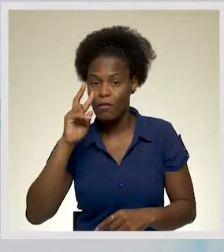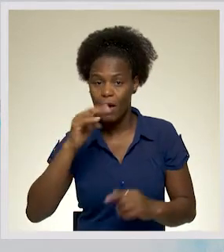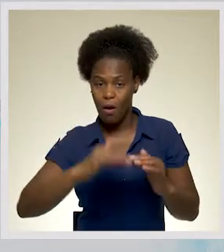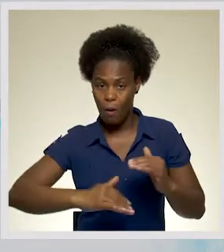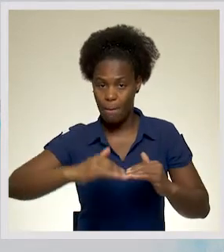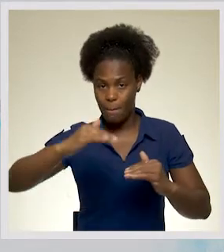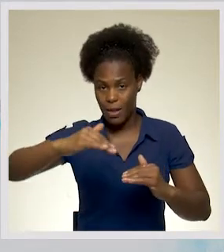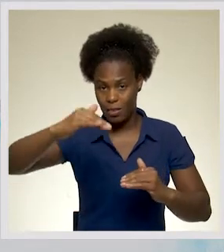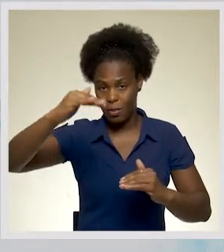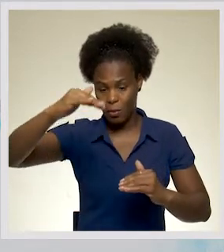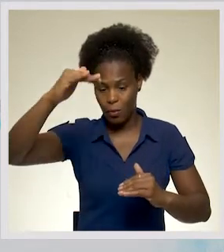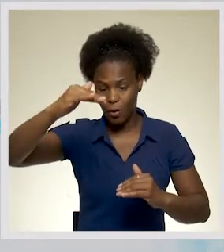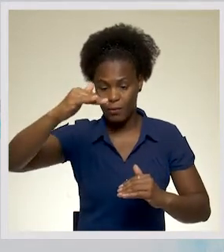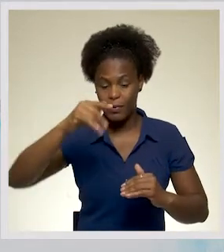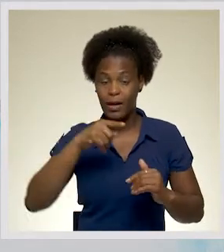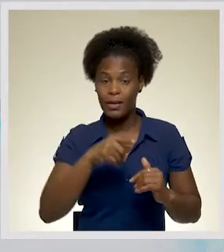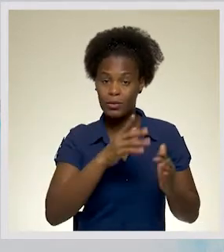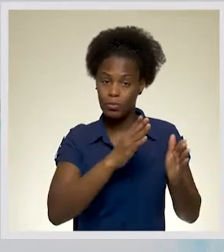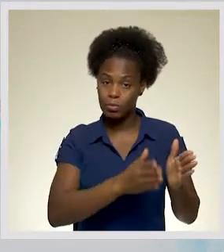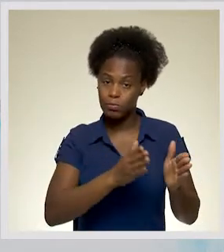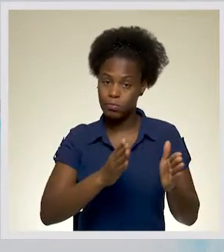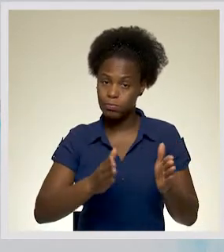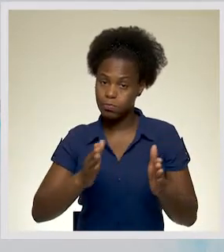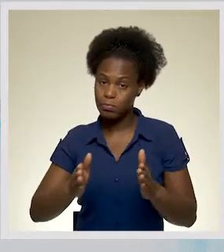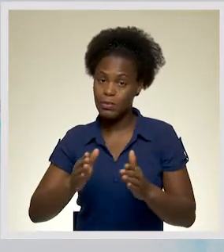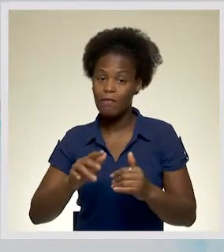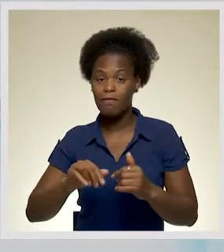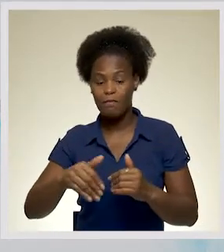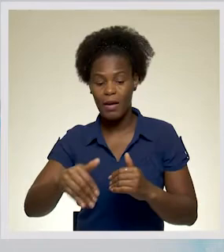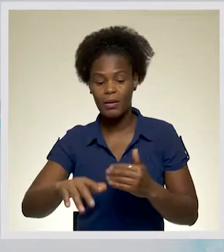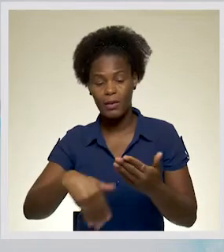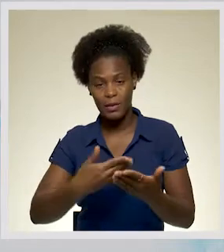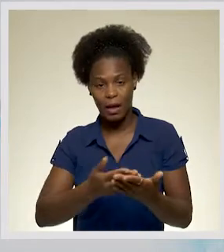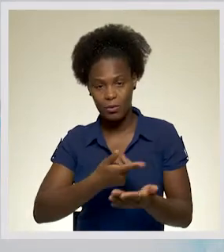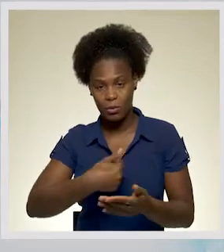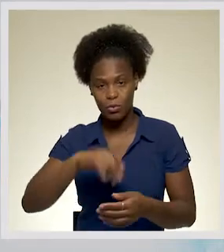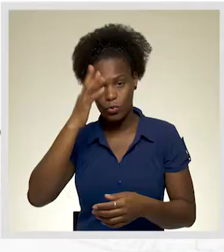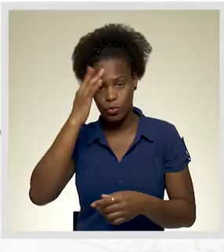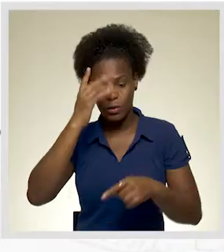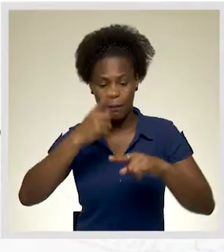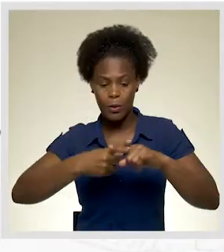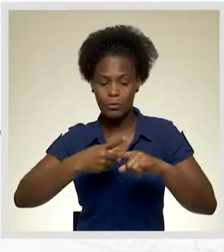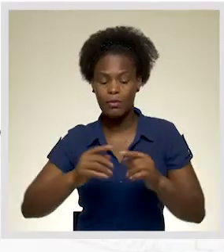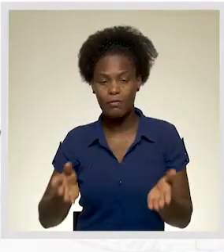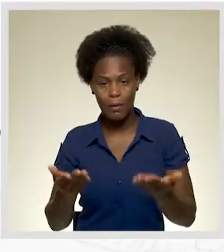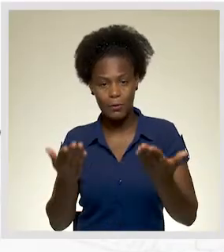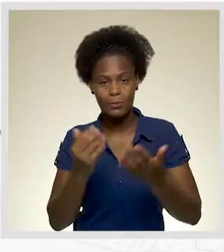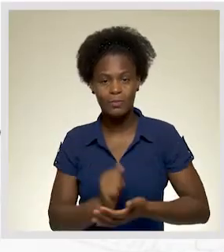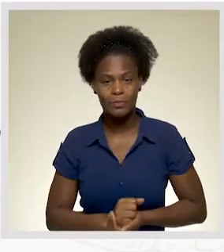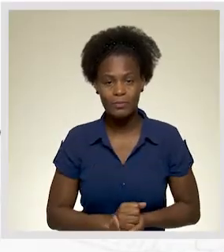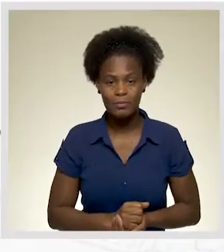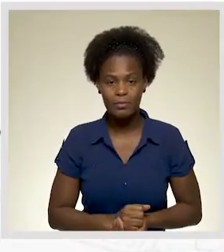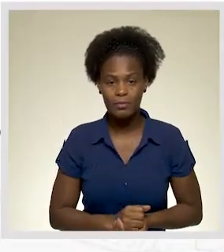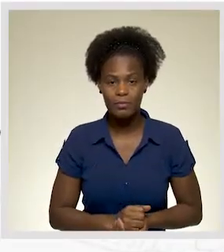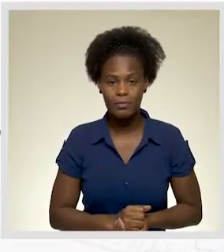essa sequência que vai nos dar o número multiplicativo. Vamos lá. E a pergunta que eu já